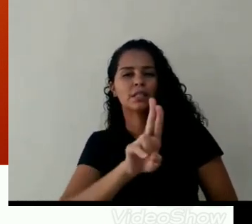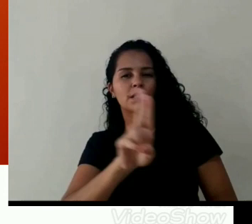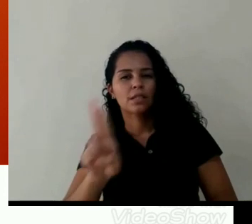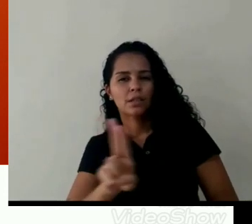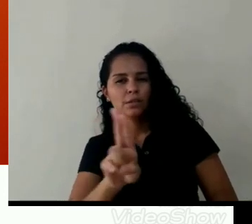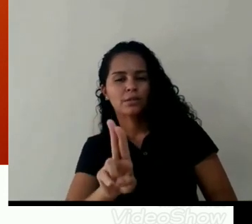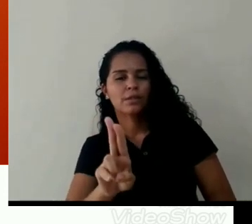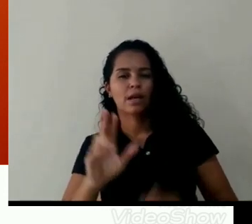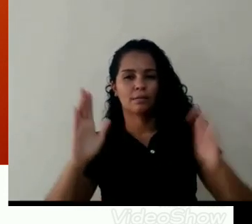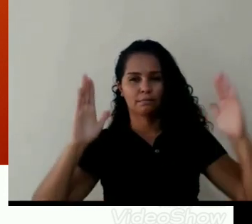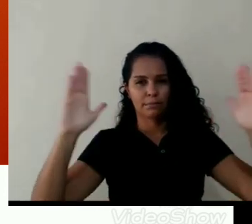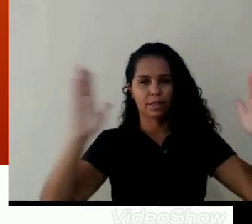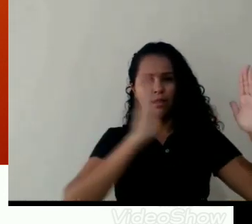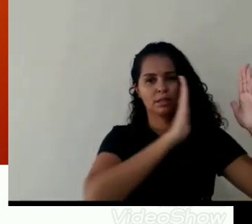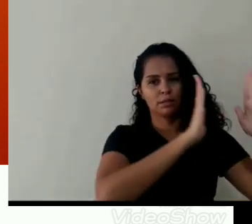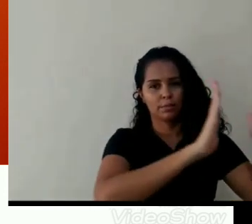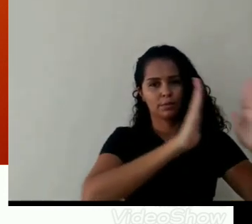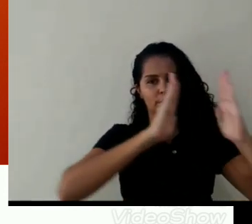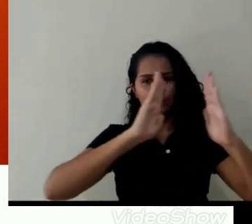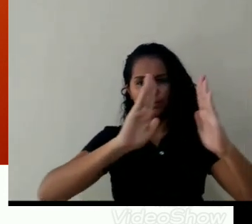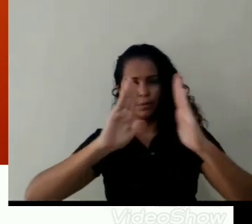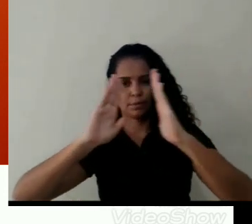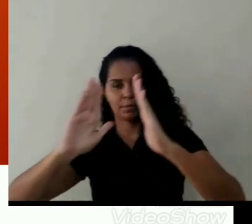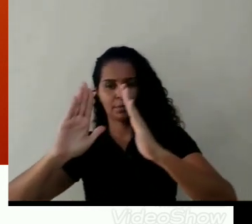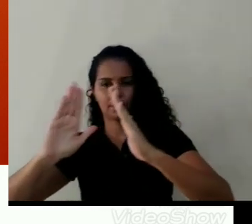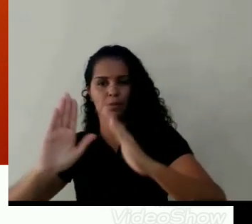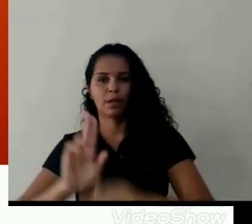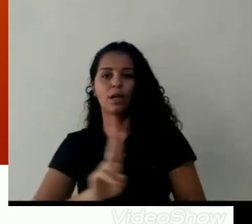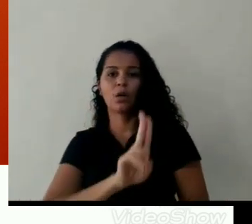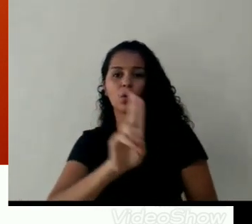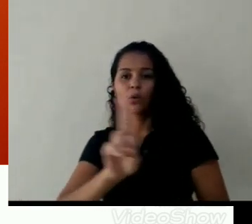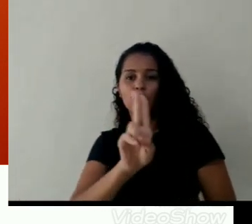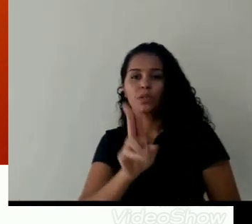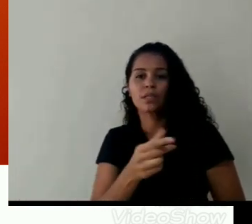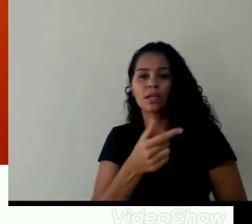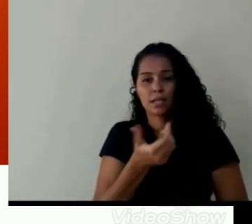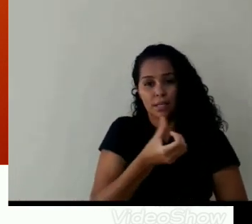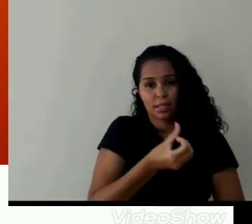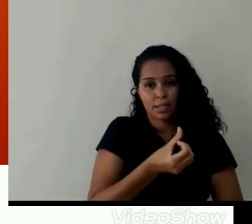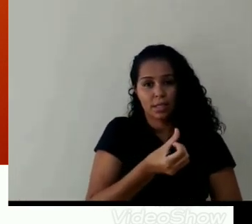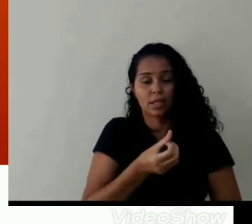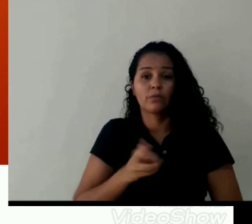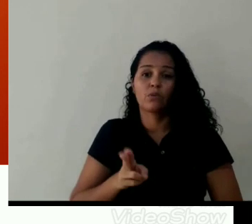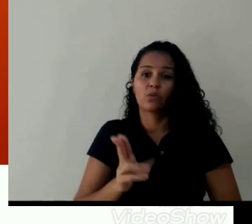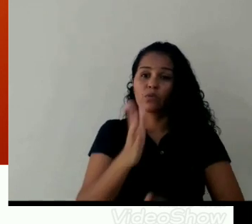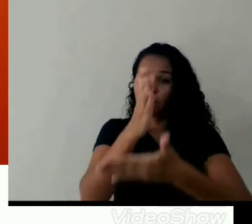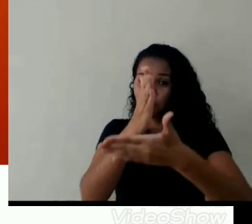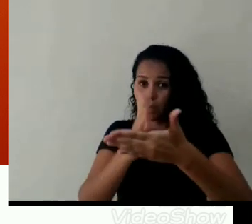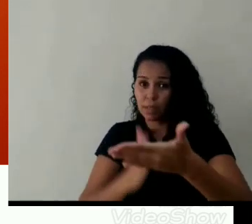eu continuarei com a metade da barra. Portanto, essas 3 frações que você vê aí